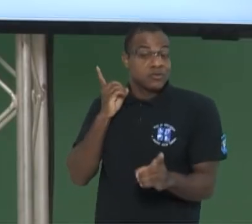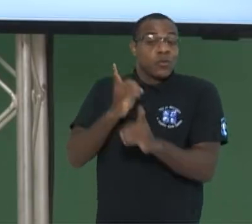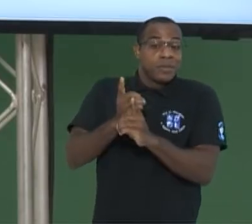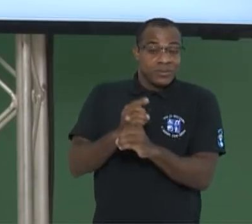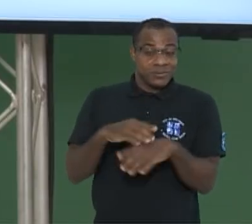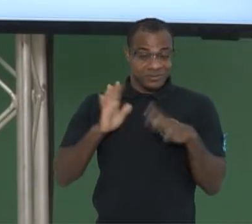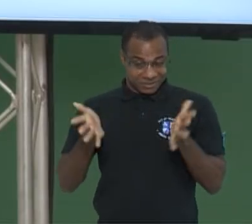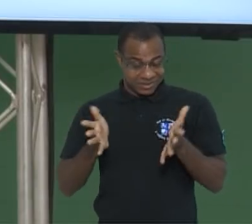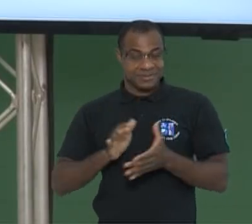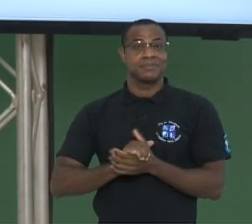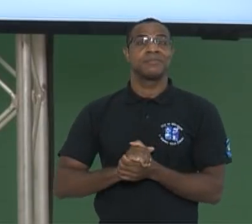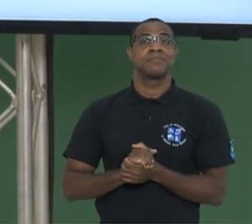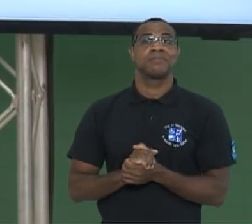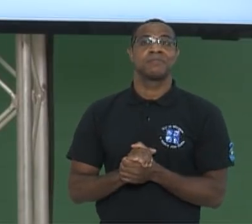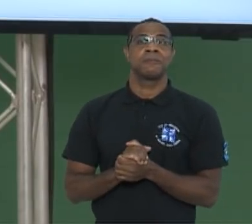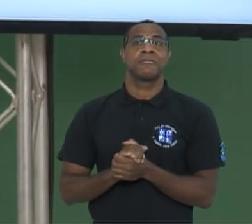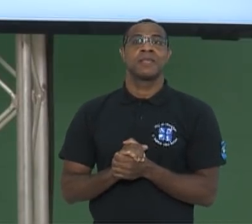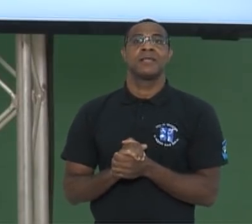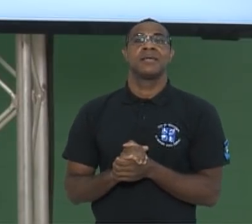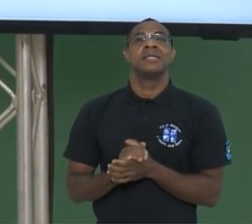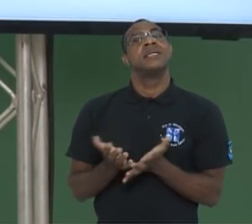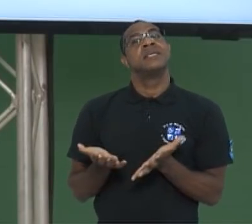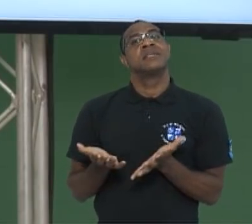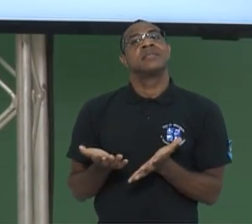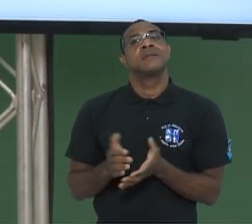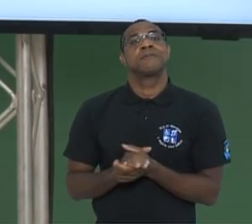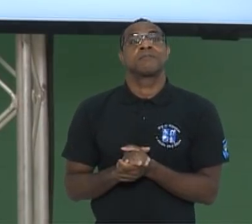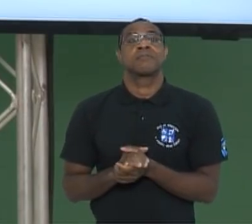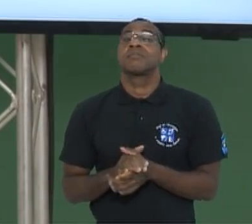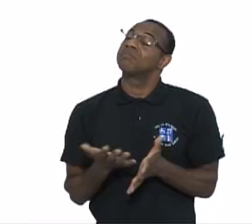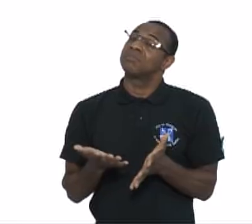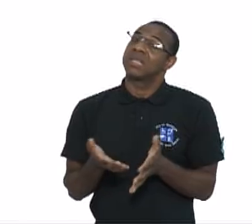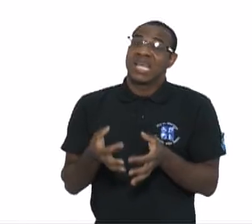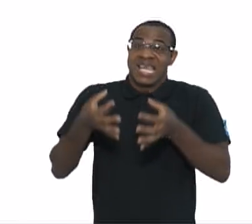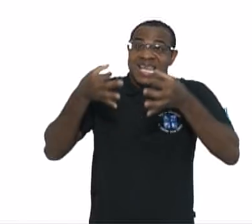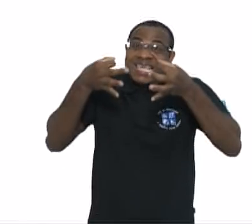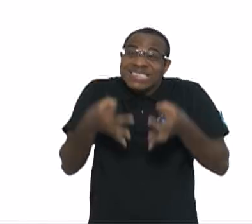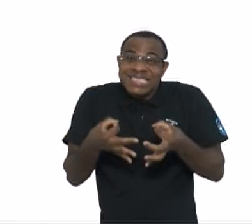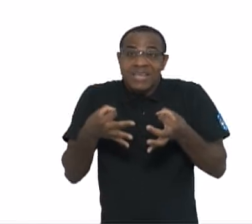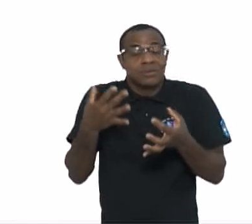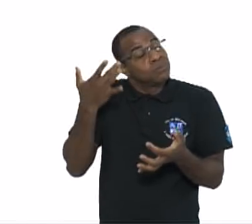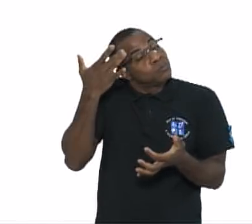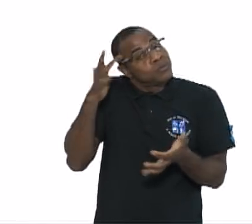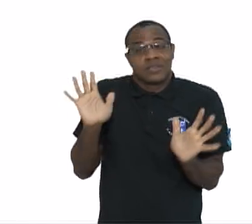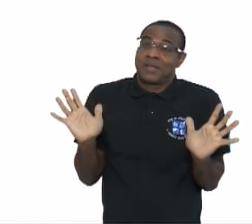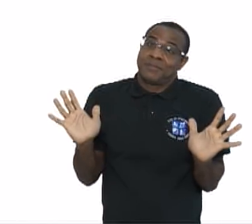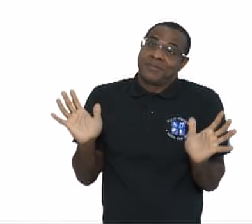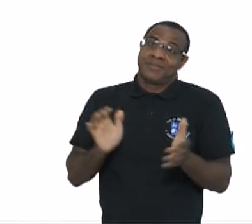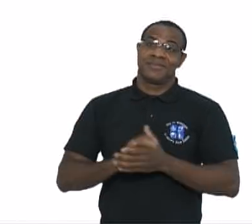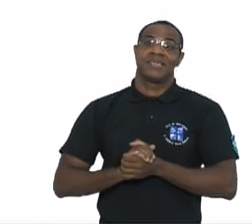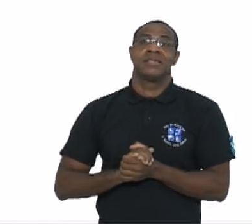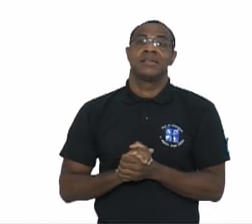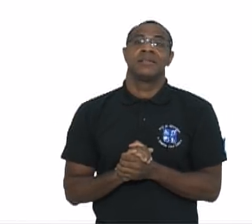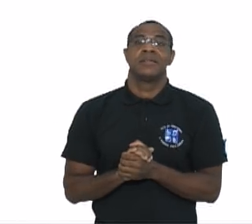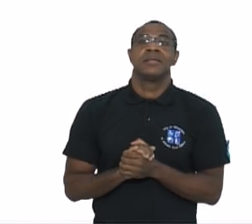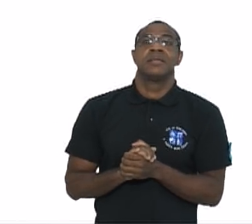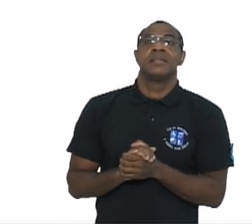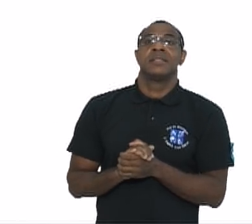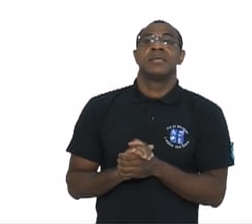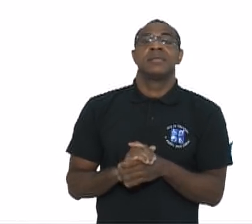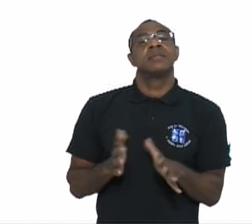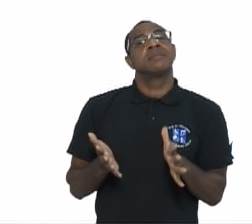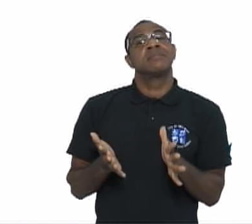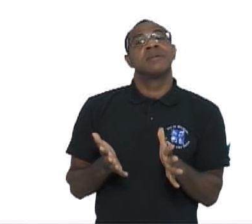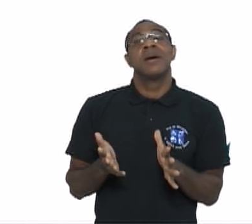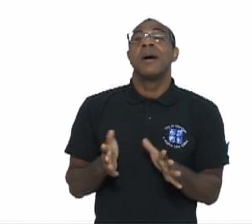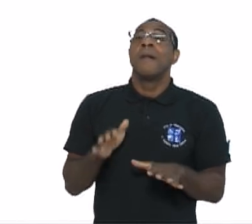número? Às vezes não vai dar exato, né? Então vai ficar meio difícil para vocês saberem, né? Pode ser que vocês já tenham